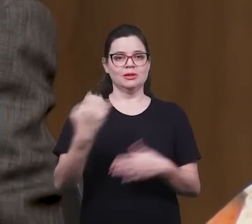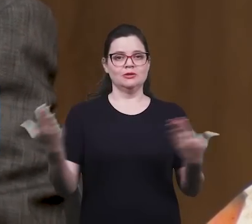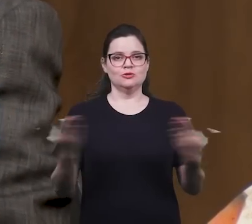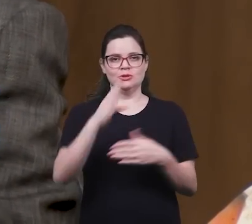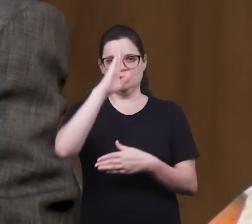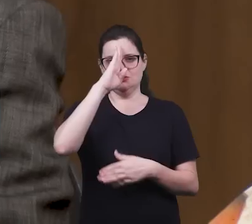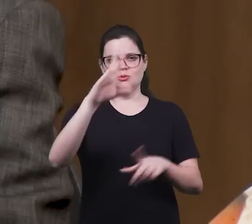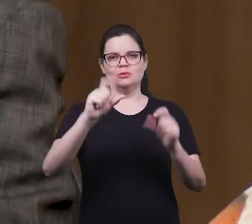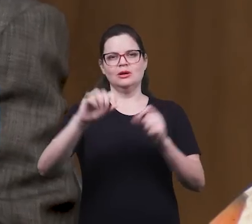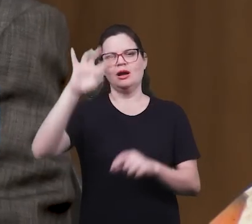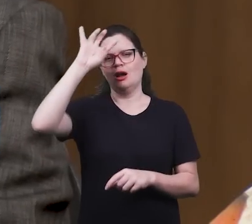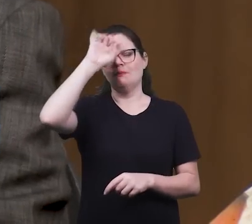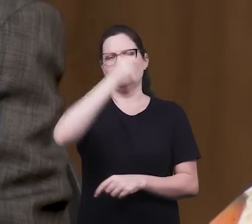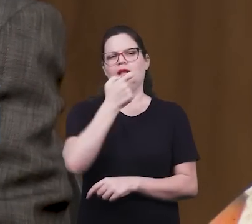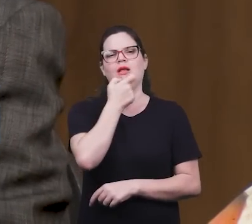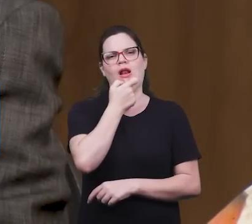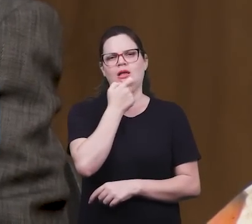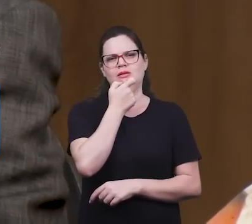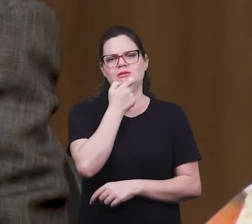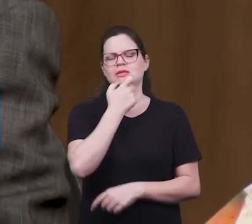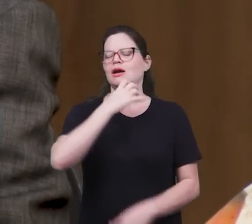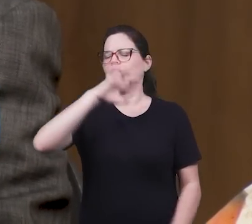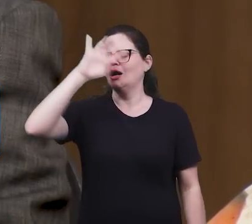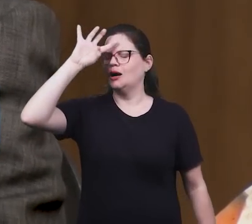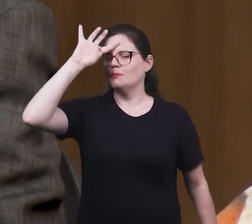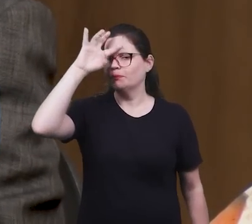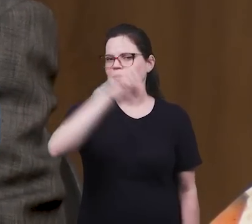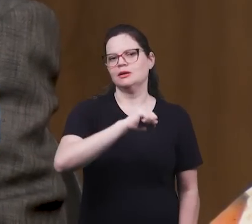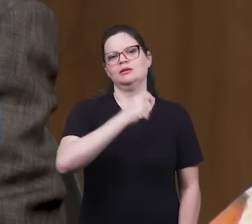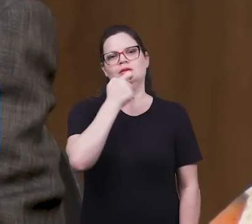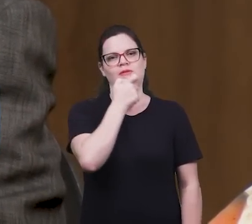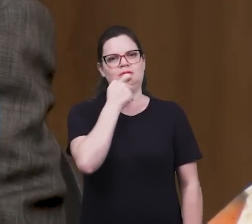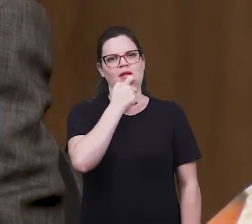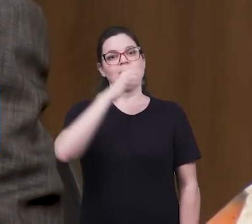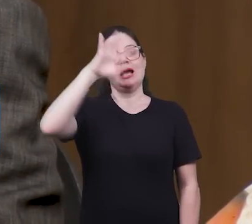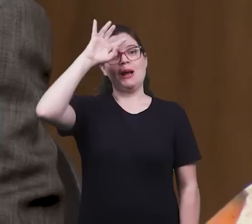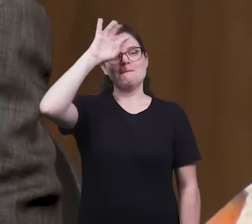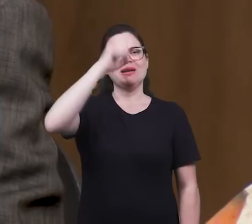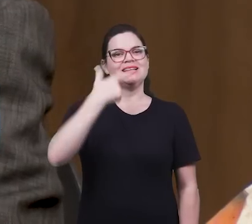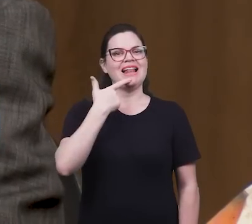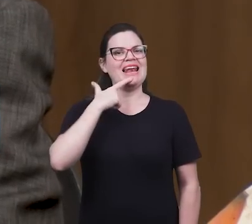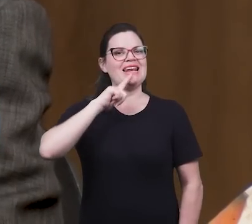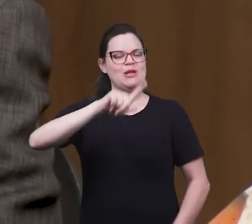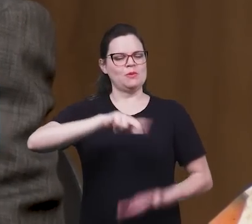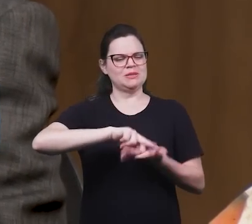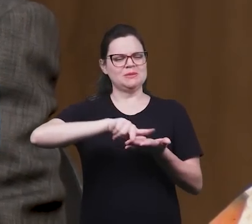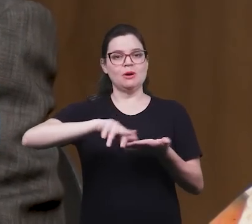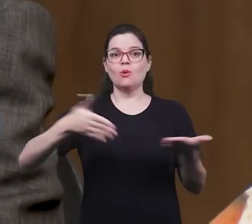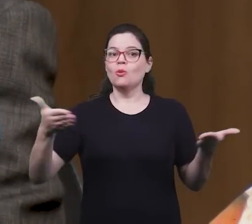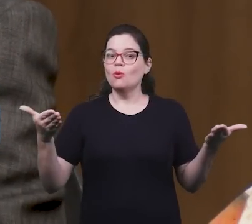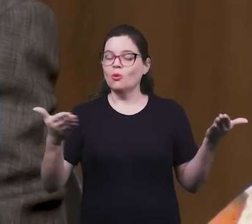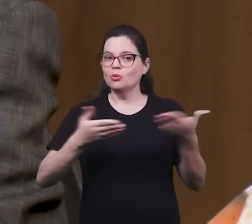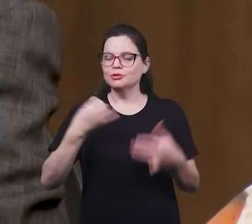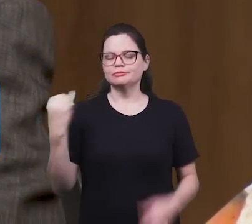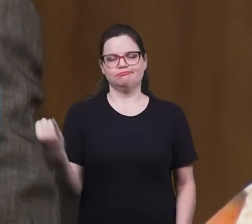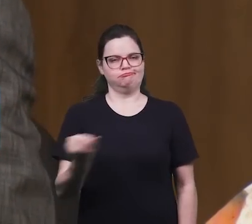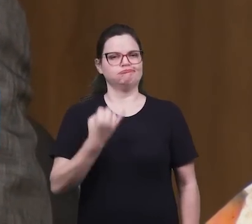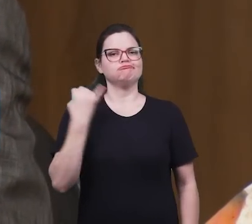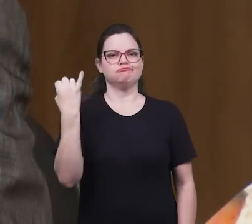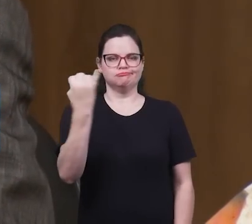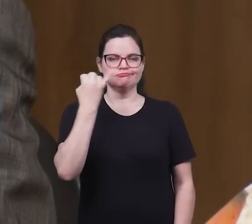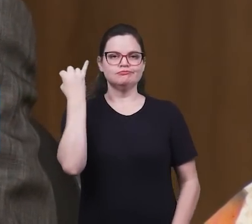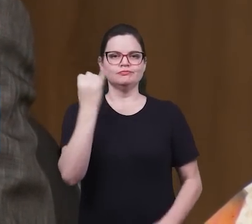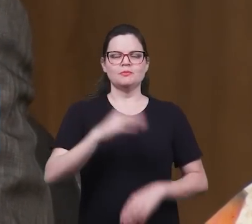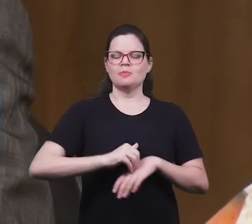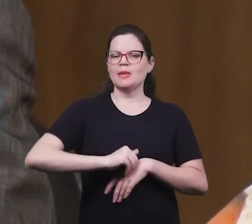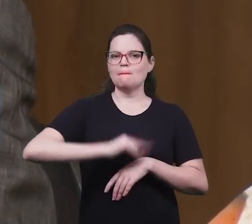hoje, aprenda inglês, aprenda outras línguas, porque isso hoje é fundamental, sempre foi. Uma das coisas que